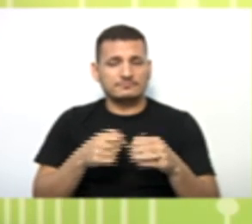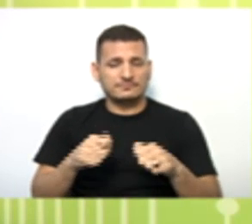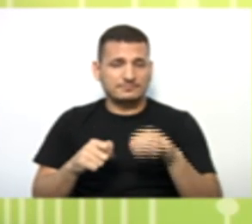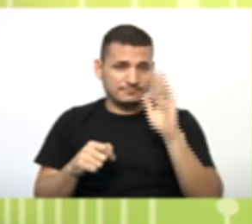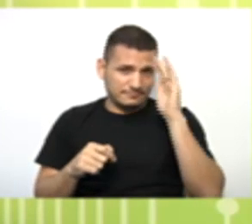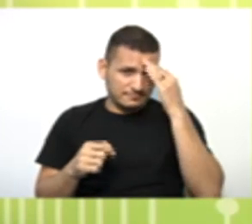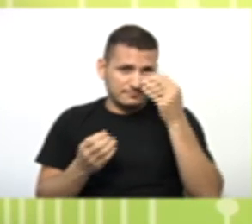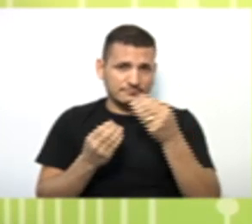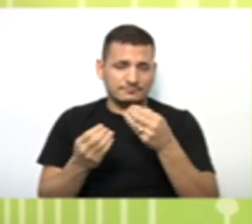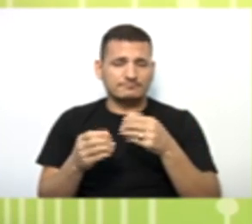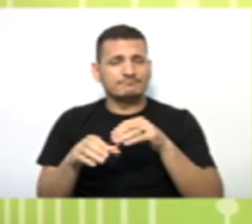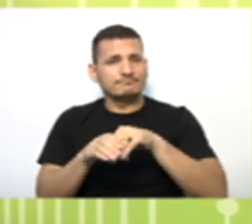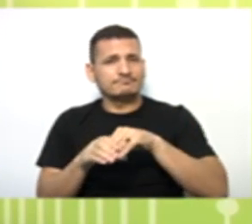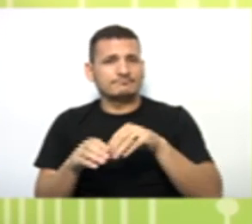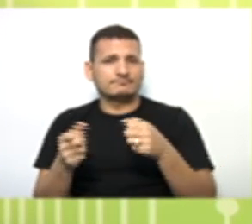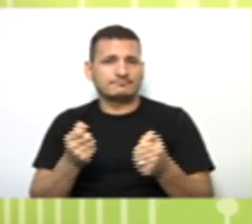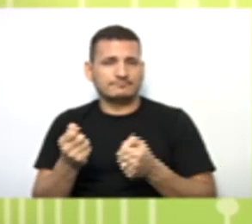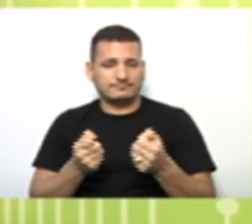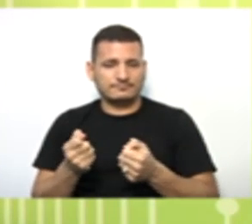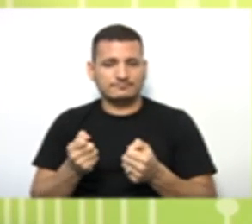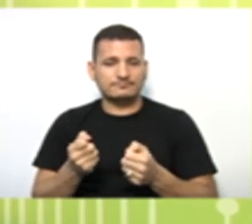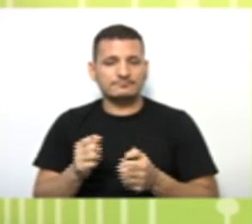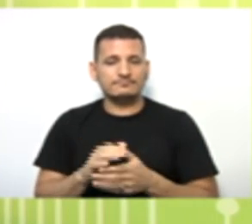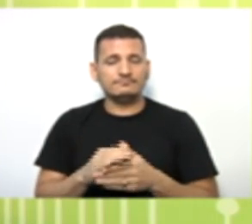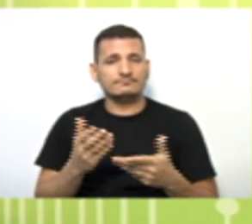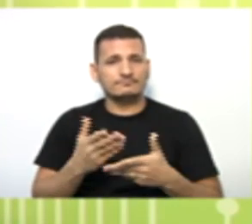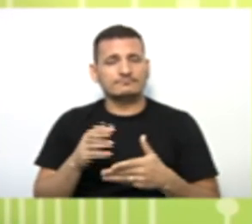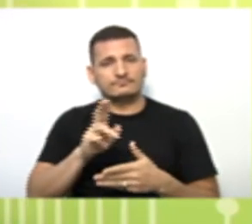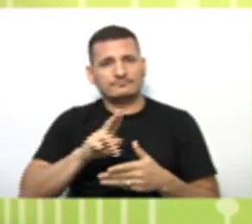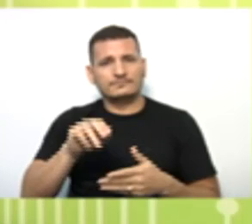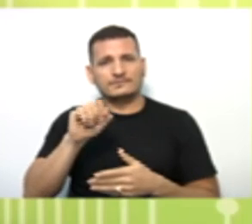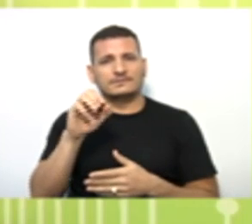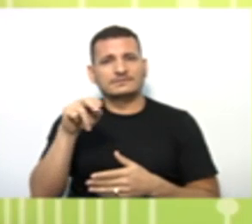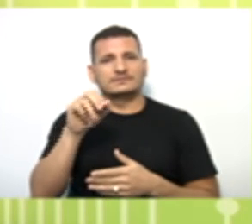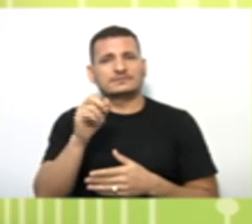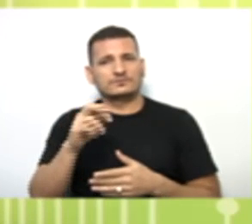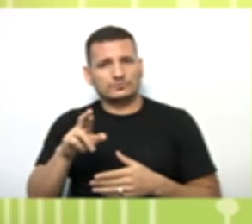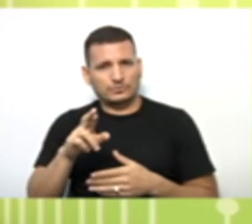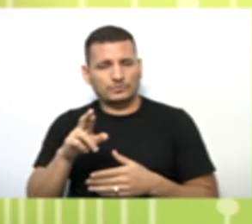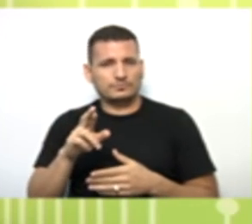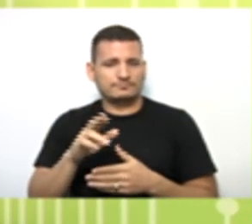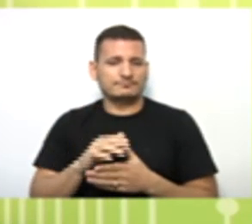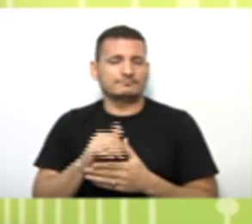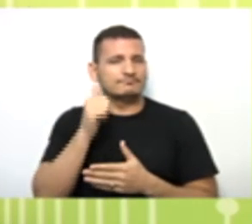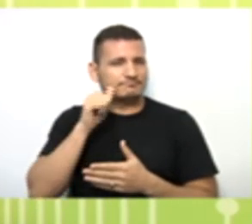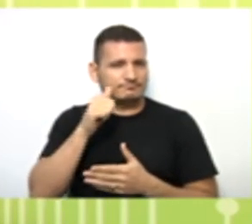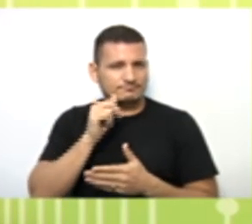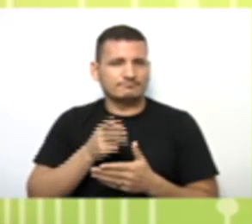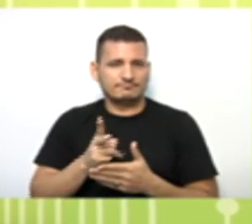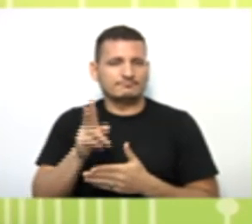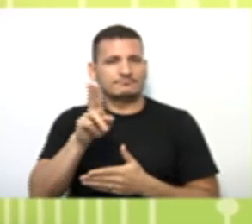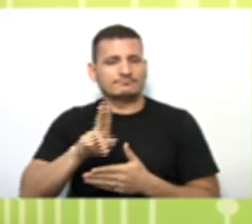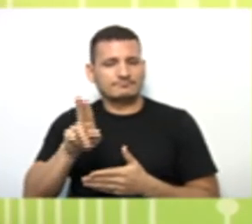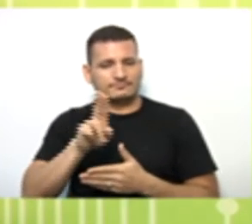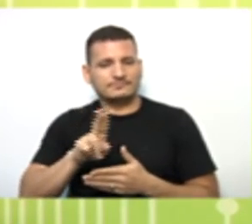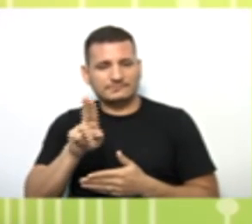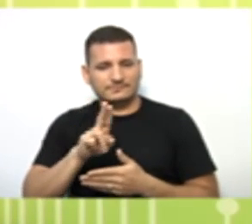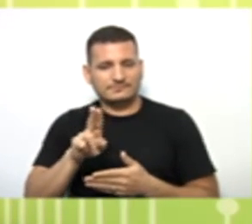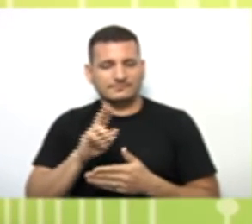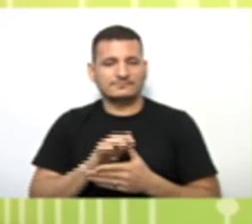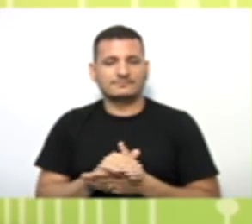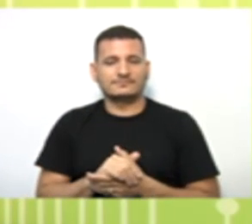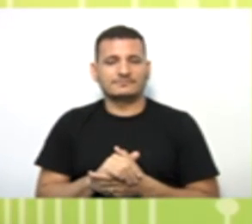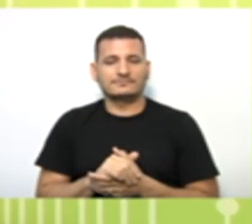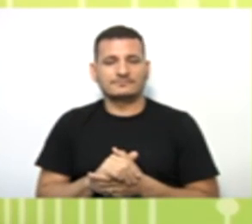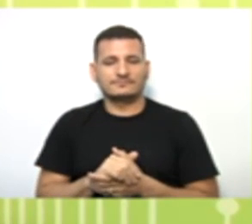professor? Tem que entender sobre o carro. Agora a gente está usando o sensor de estacionamento, utilizado por muitas mulheres por aí. Sempre utiliza, sempre vejo essa parte. Aí o que